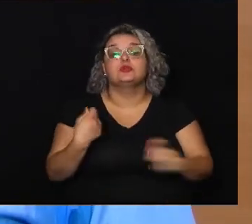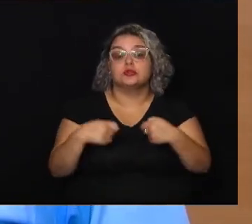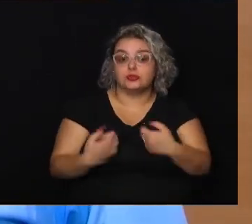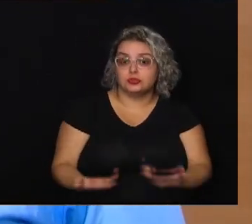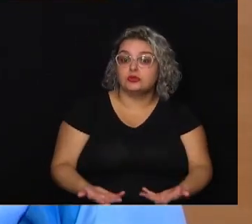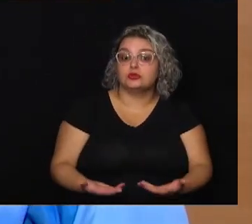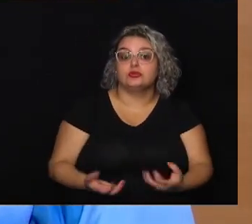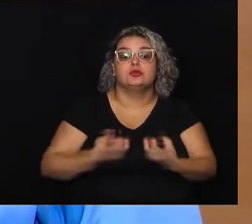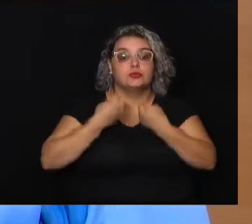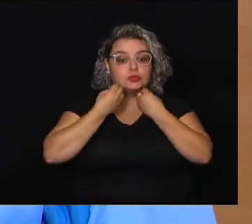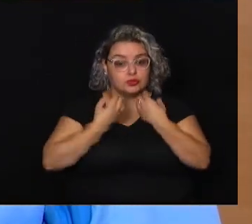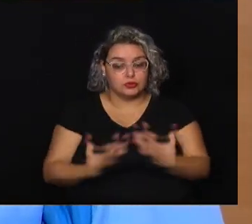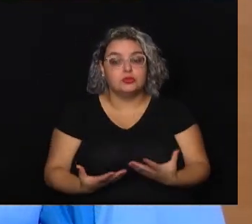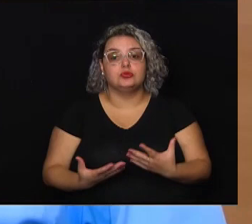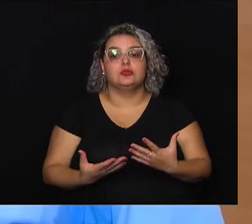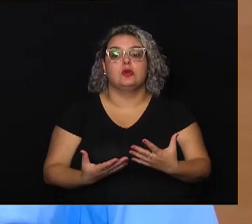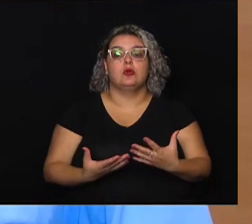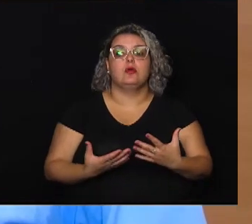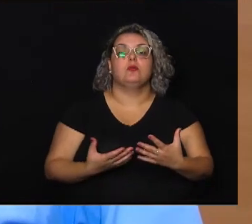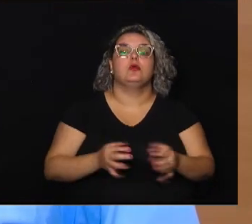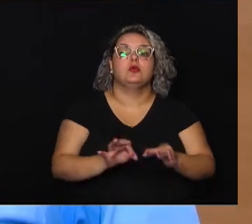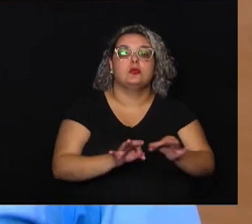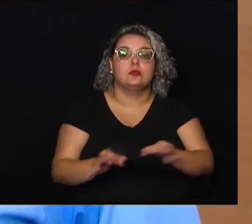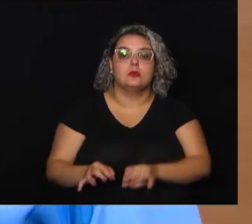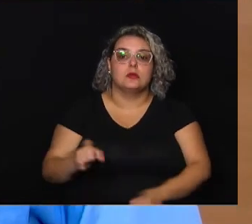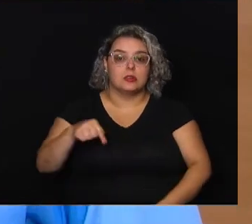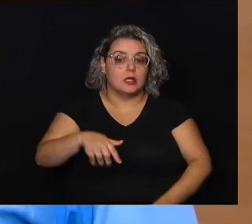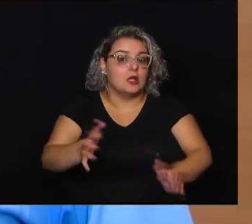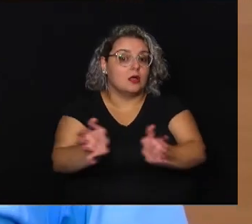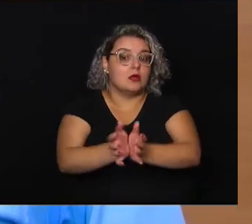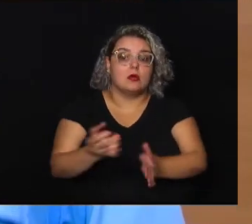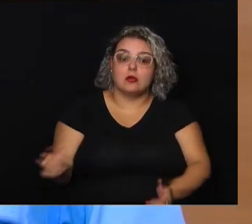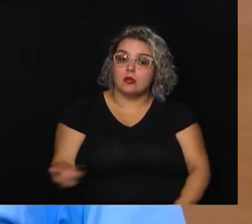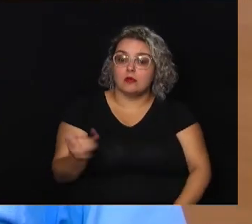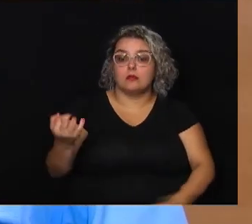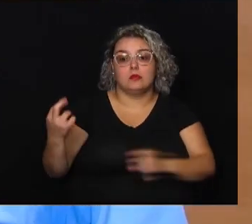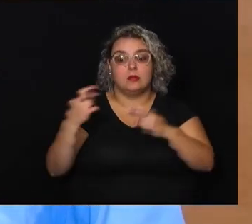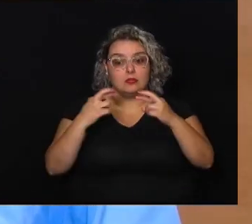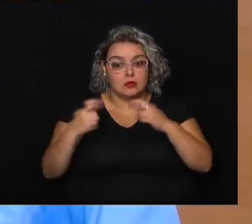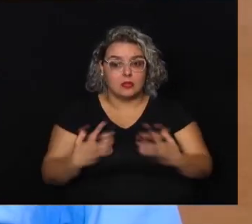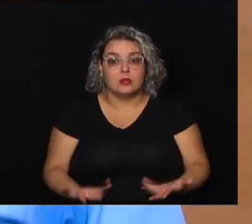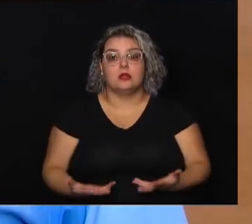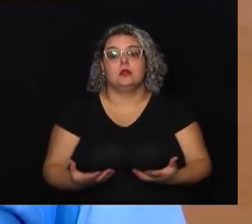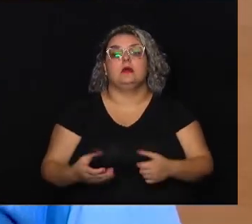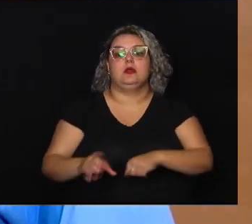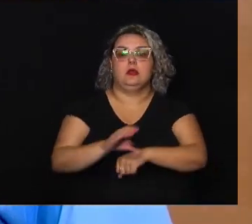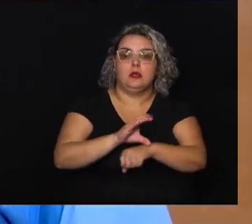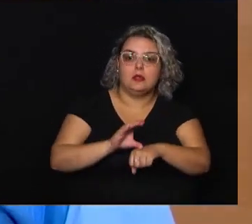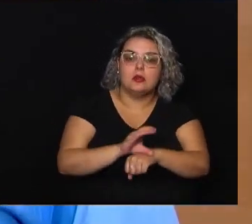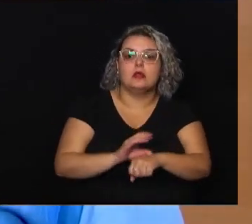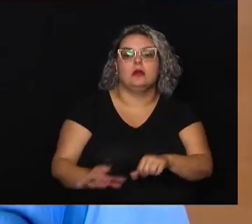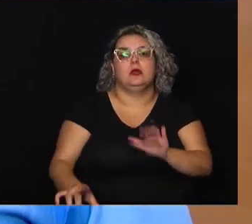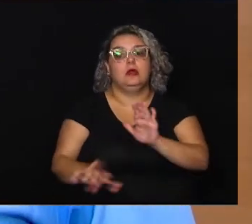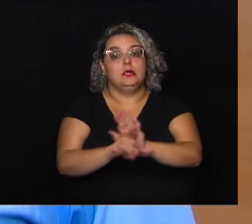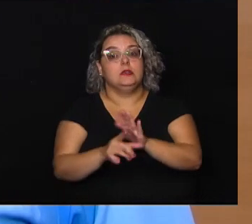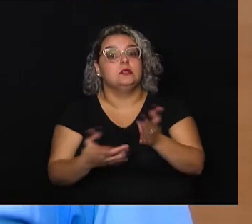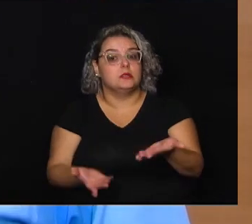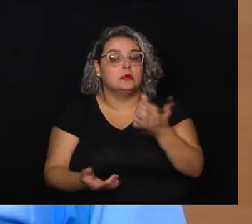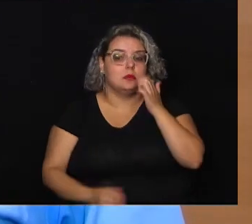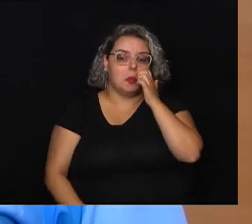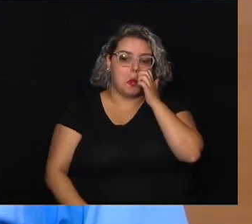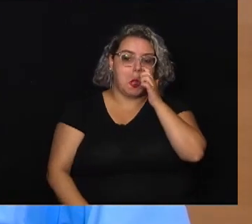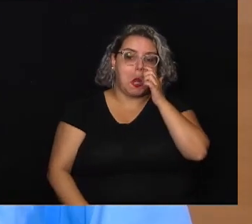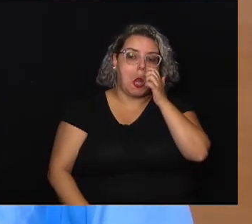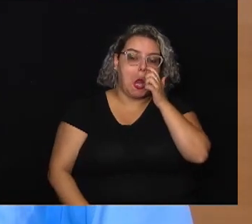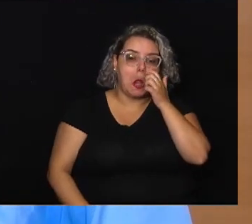bons projetos e essa comissão ela é fundamental para verificar a constitucionalidade, a legalidade, para